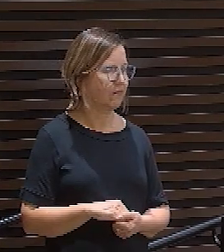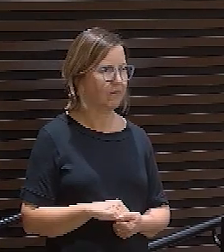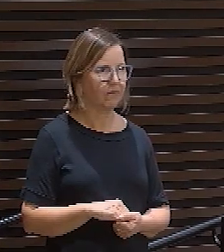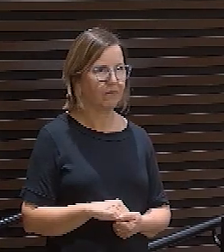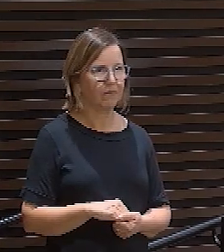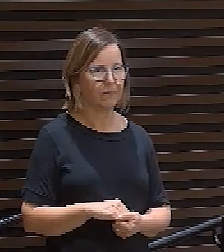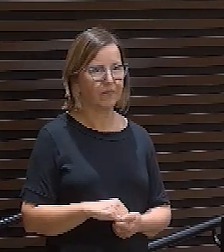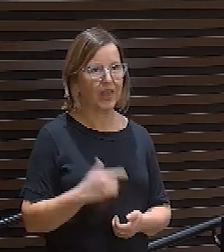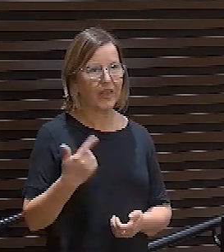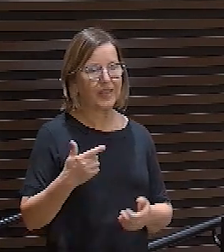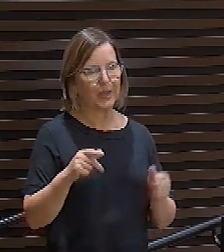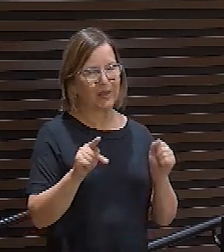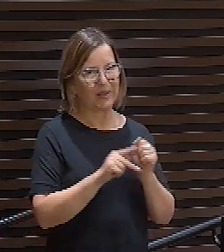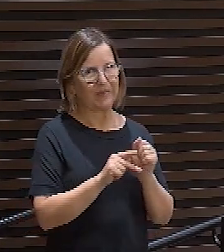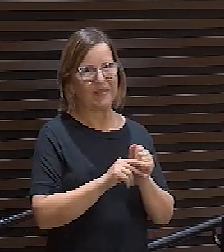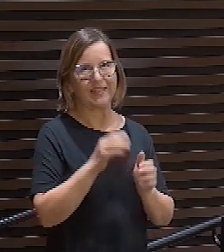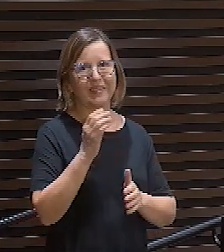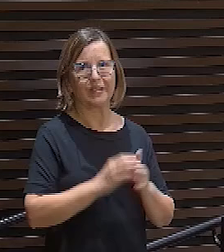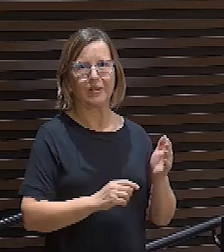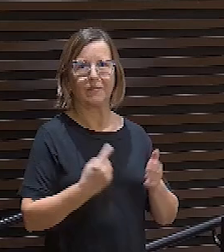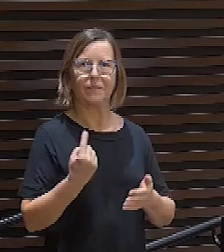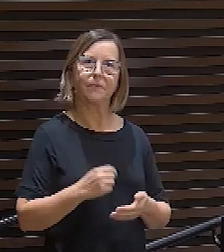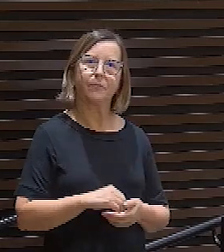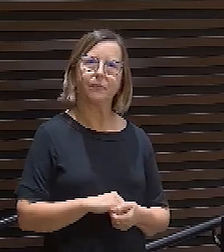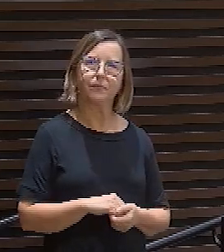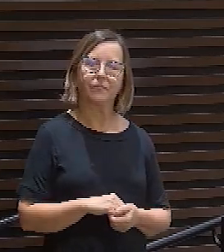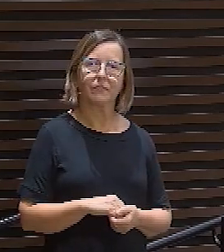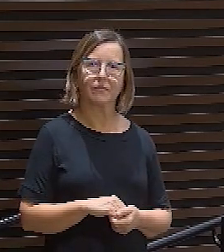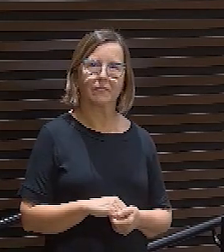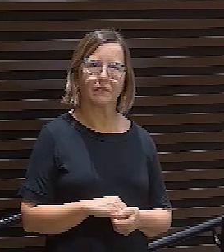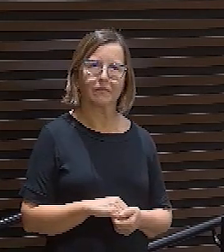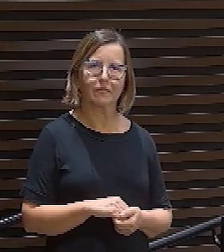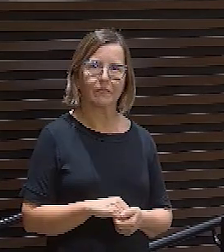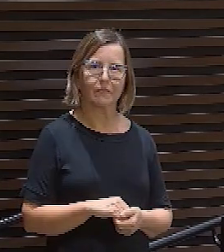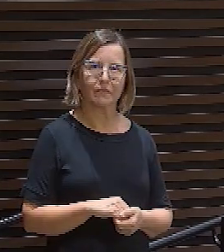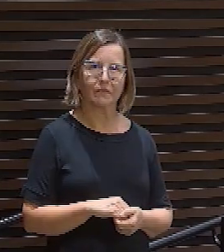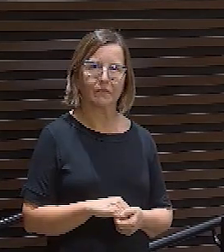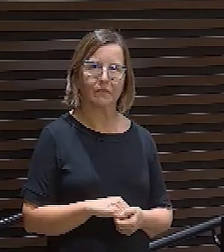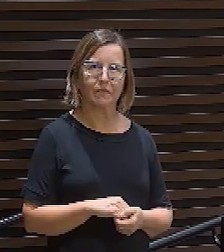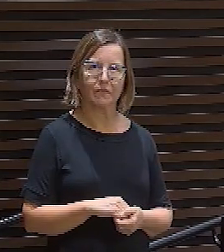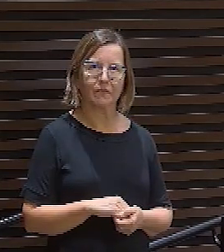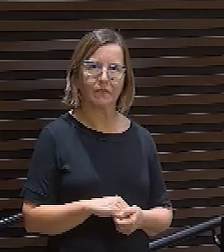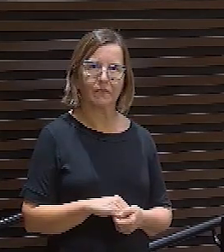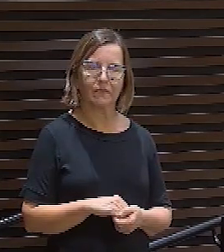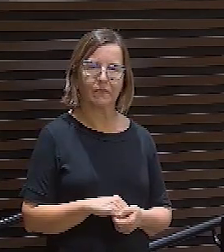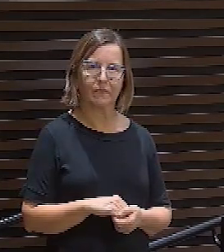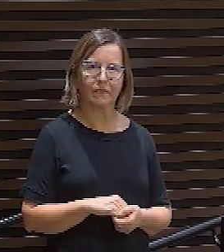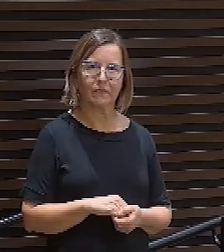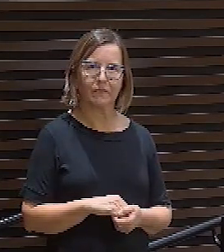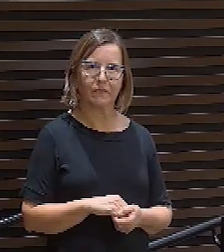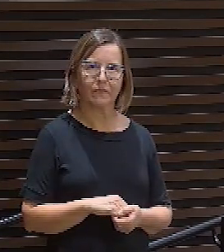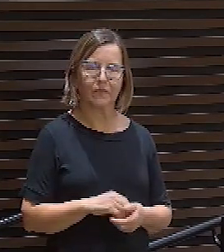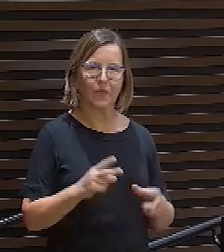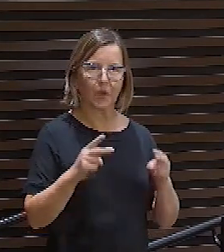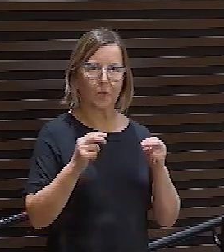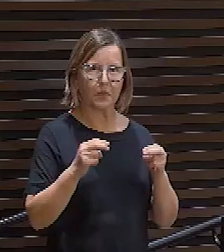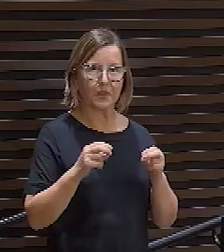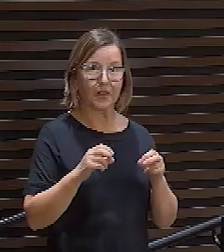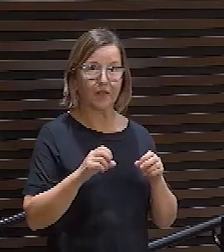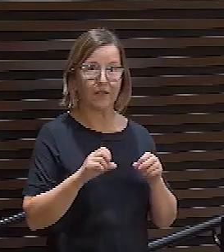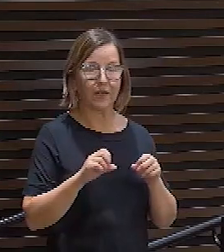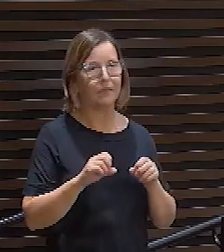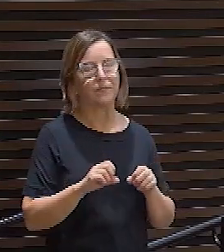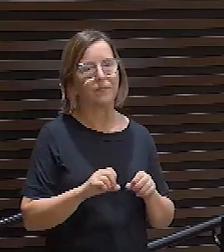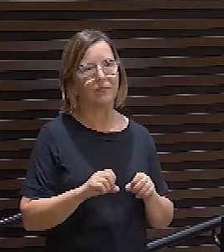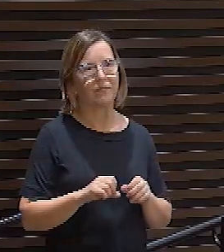Segunda Pedro, capítulo 1. Veja qual que é a solução para que eu e você não